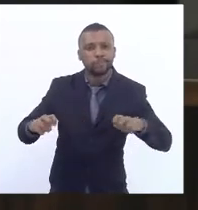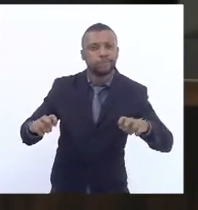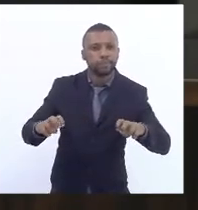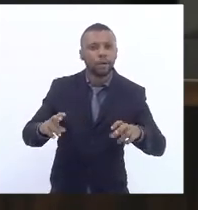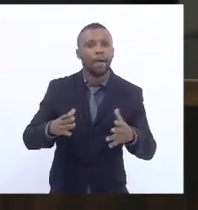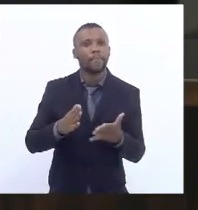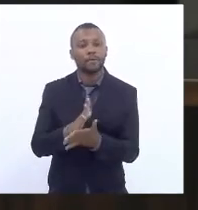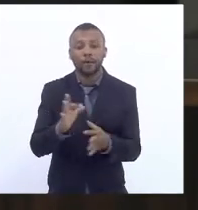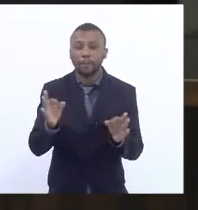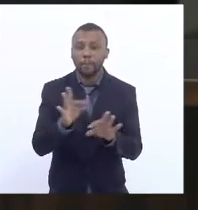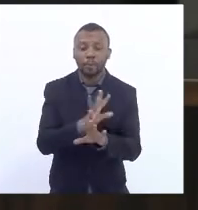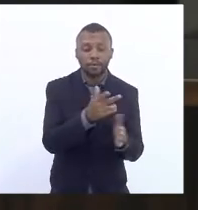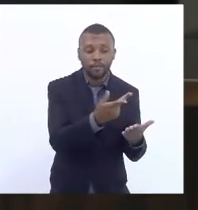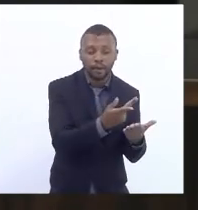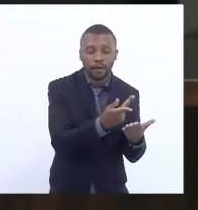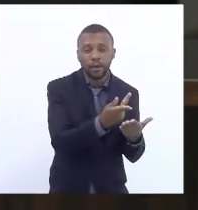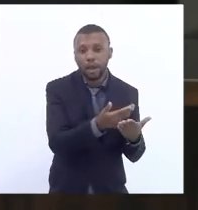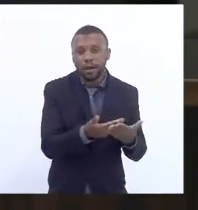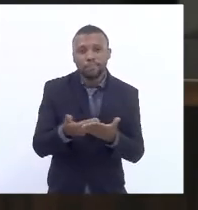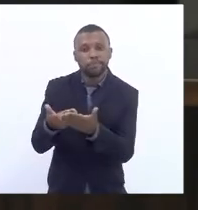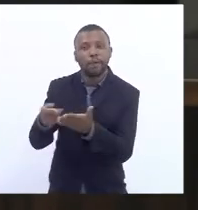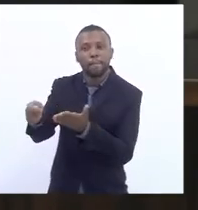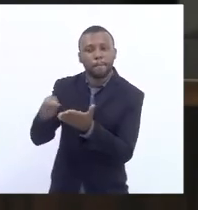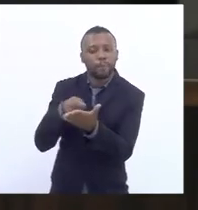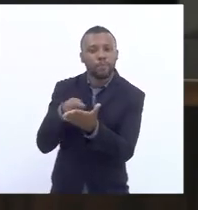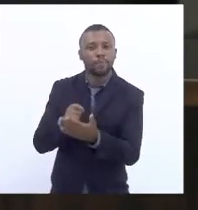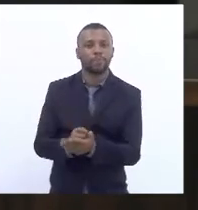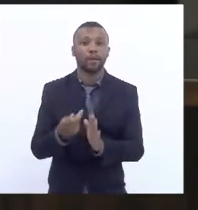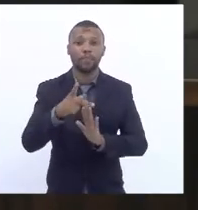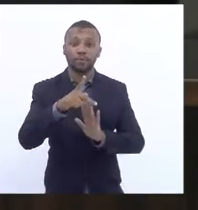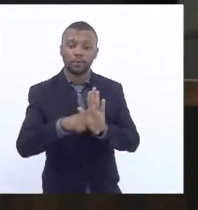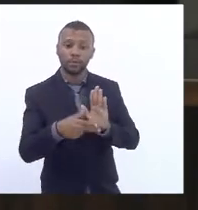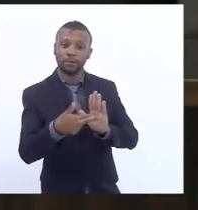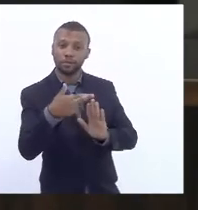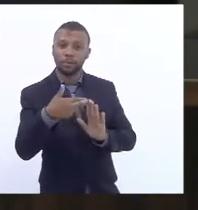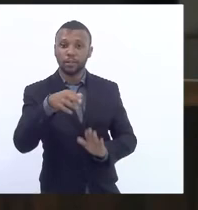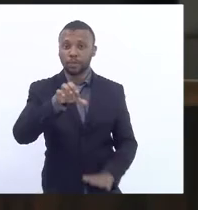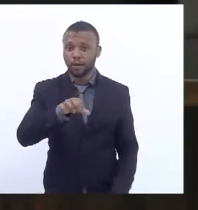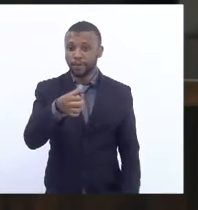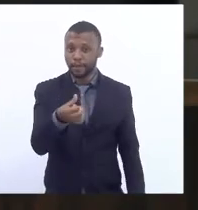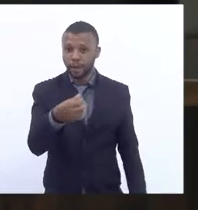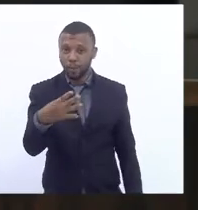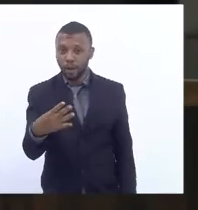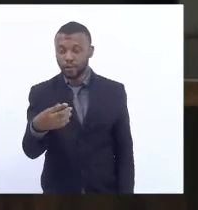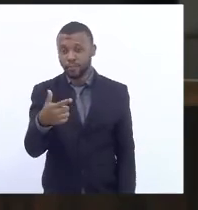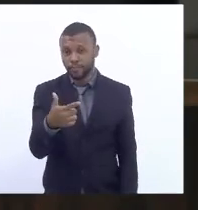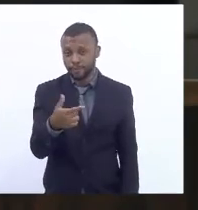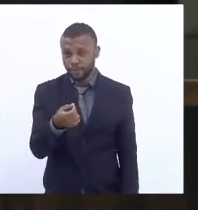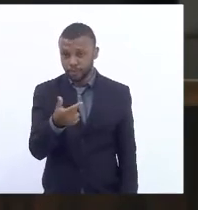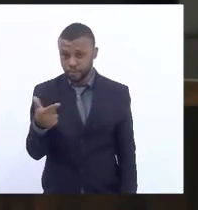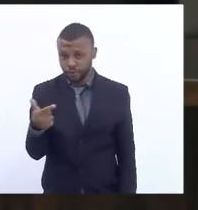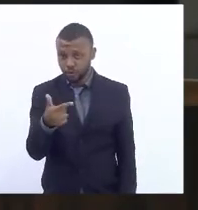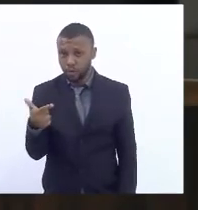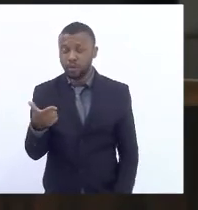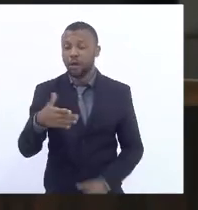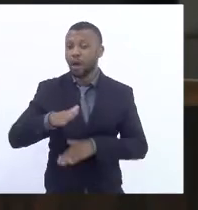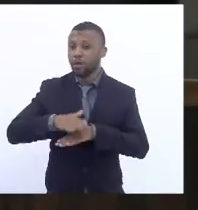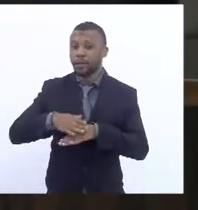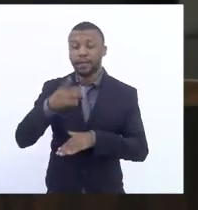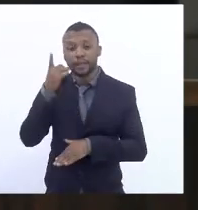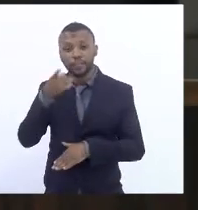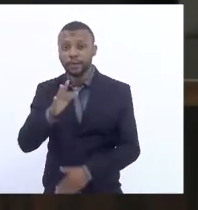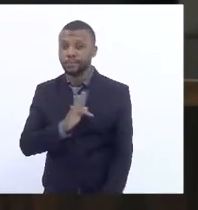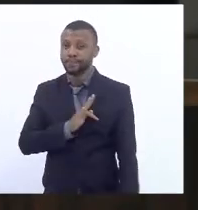Vai à promulgação. Projeto de resolução 964-22, autoria deputada Marta Rocha, que consegue